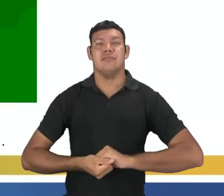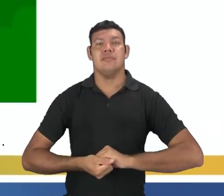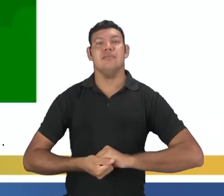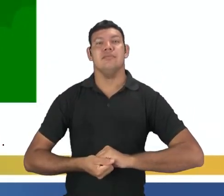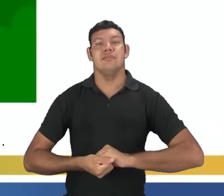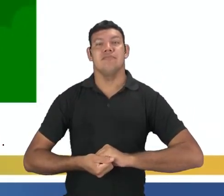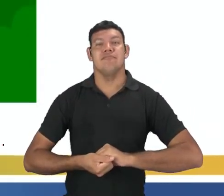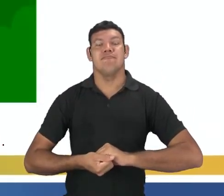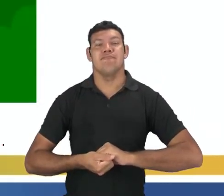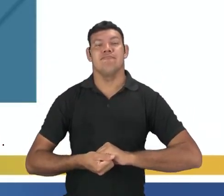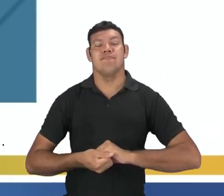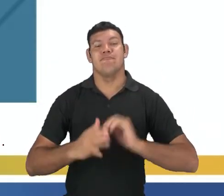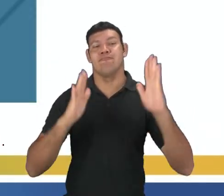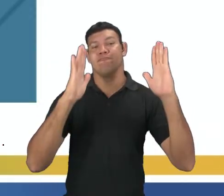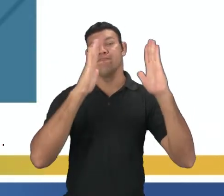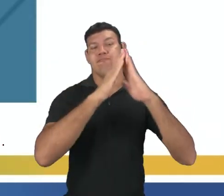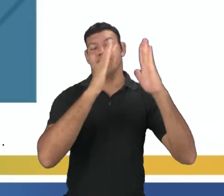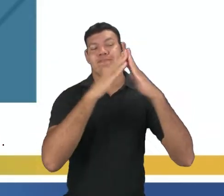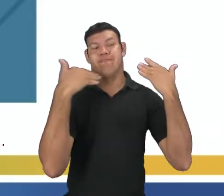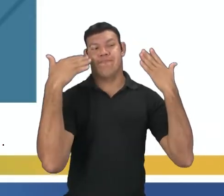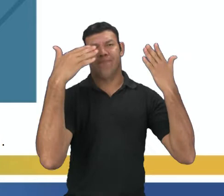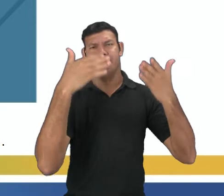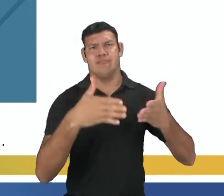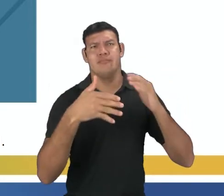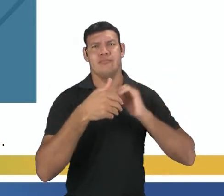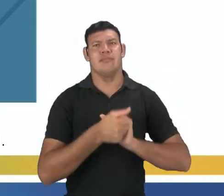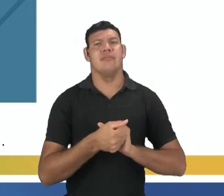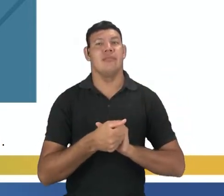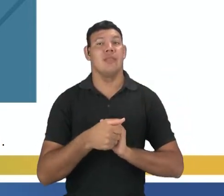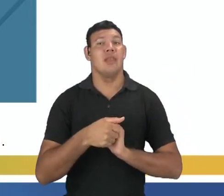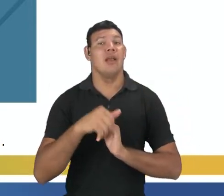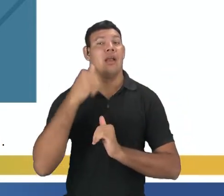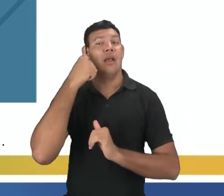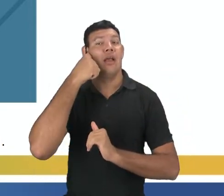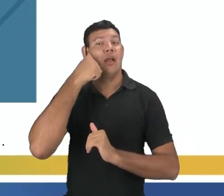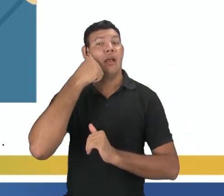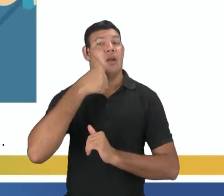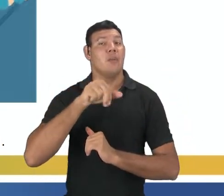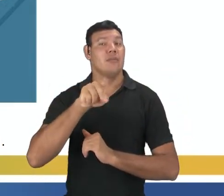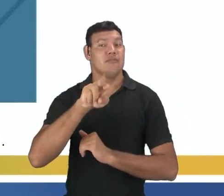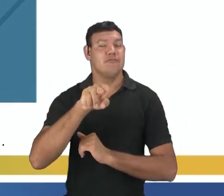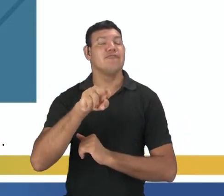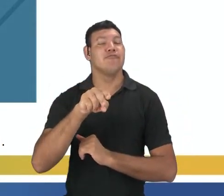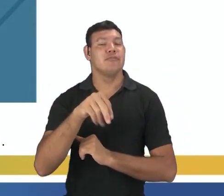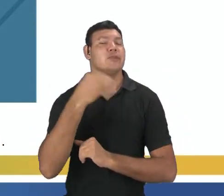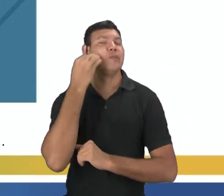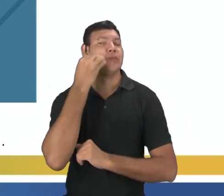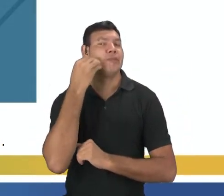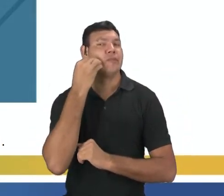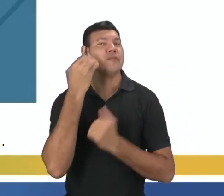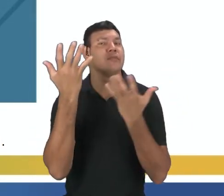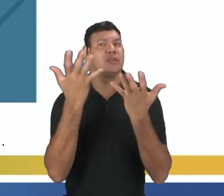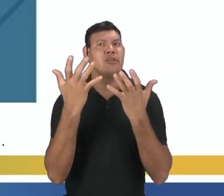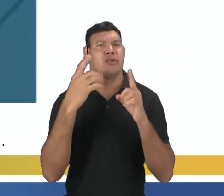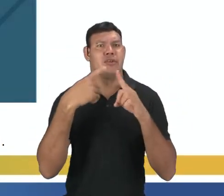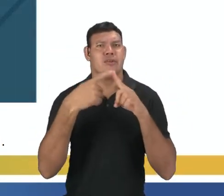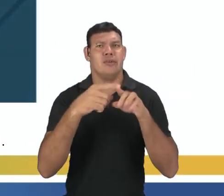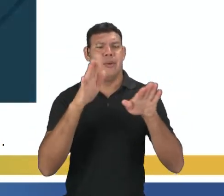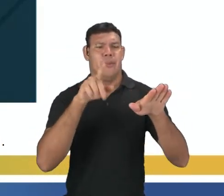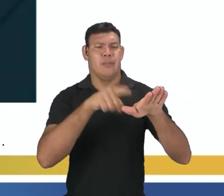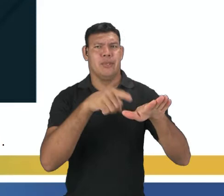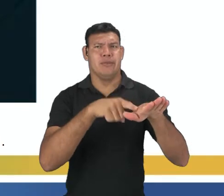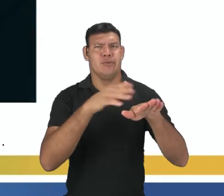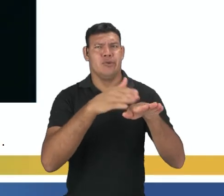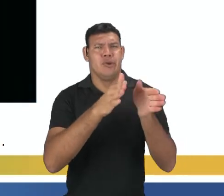Quando chegou na casa de Cinderela, as irmãs decidiram experimentar o sapatinho, mas seus pés eram grandes demais.